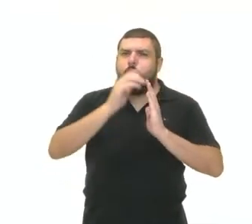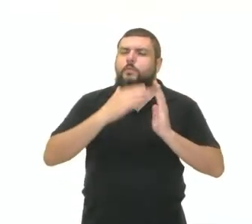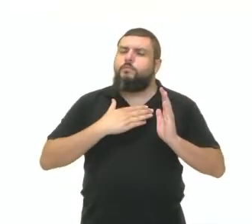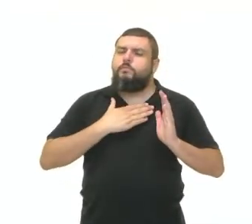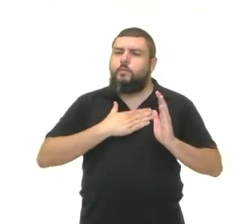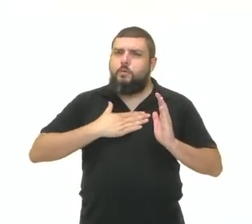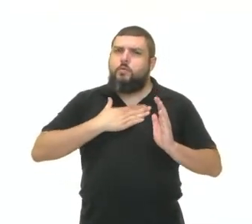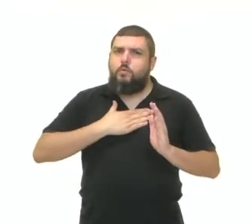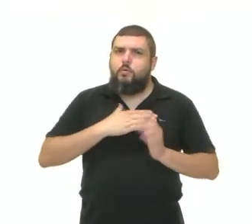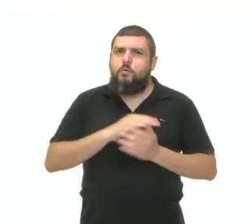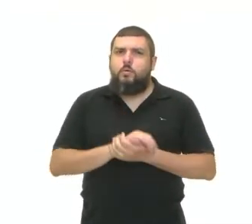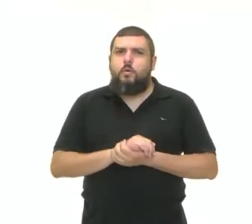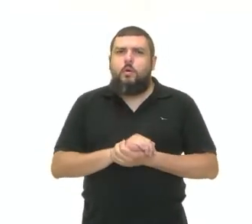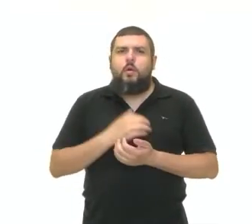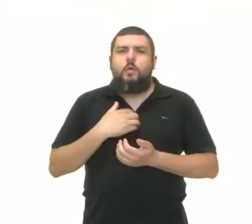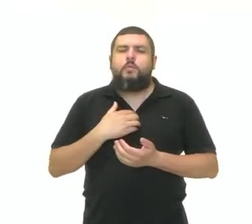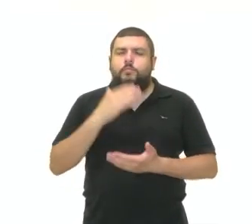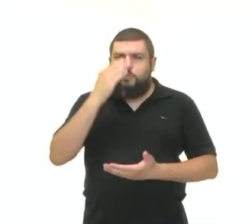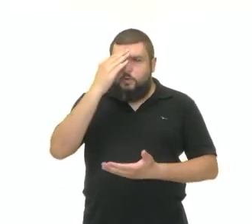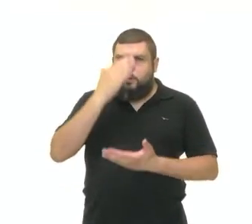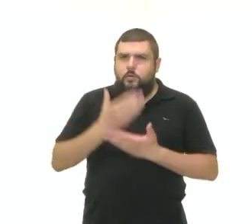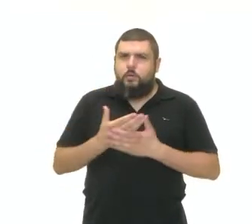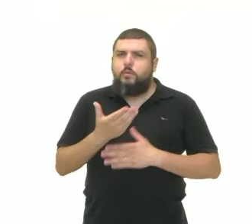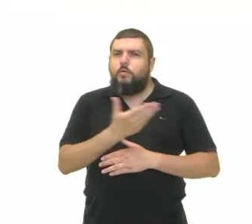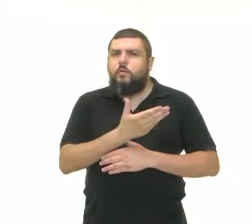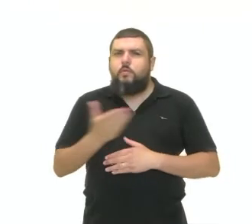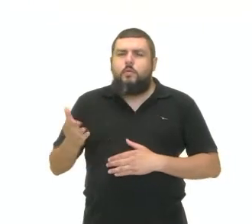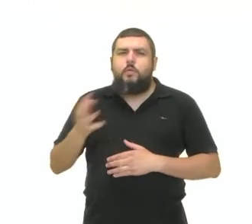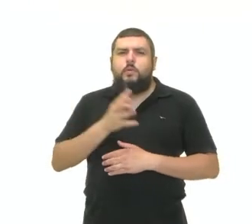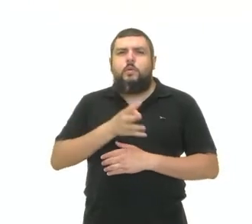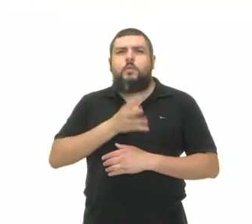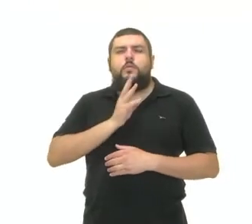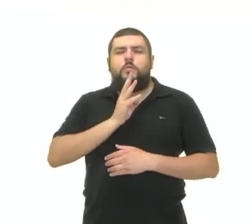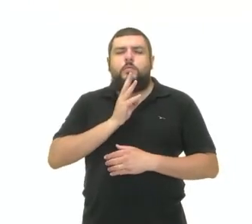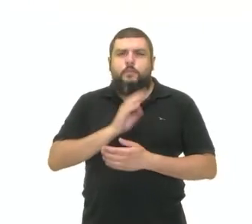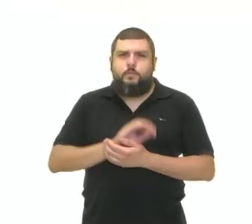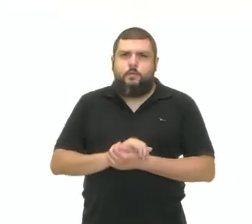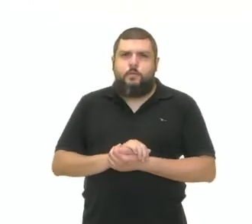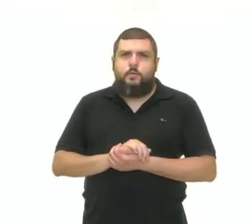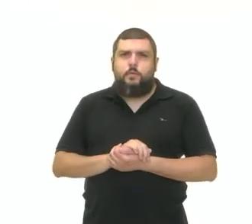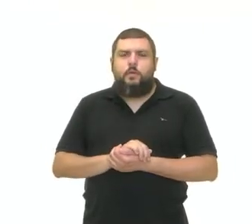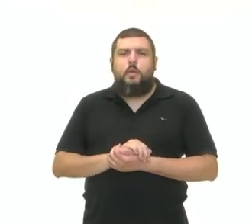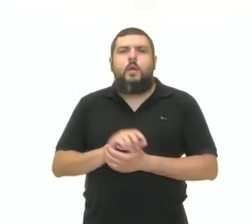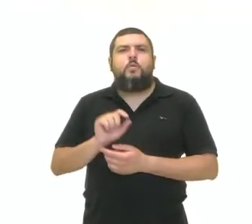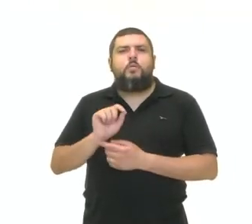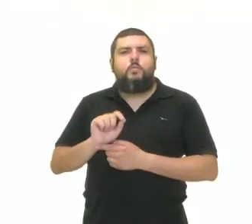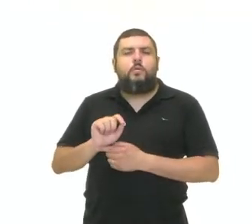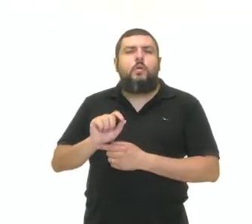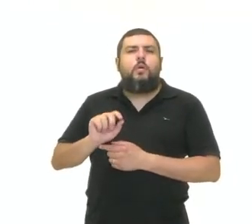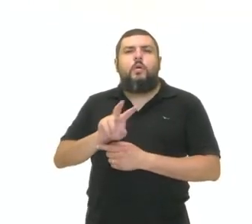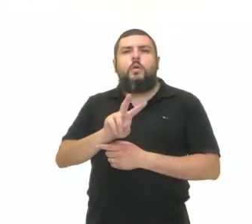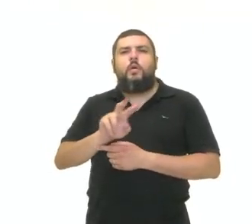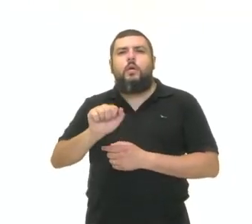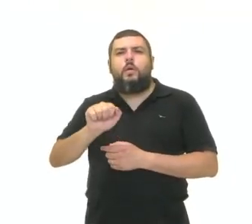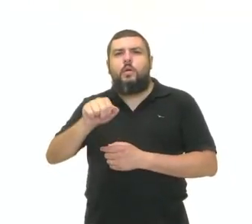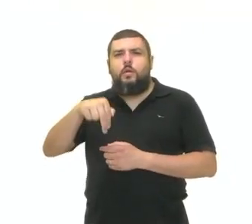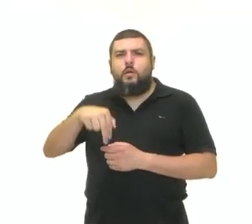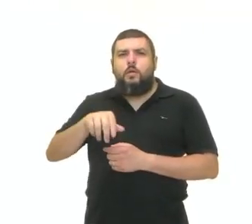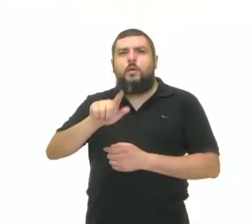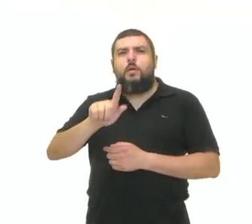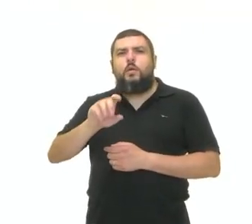artista, e eu acredito que todos vocês já ouviram falar no nome dele, que é Vincent van Gogh, que na